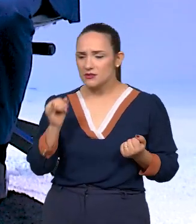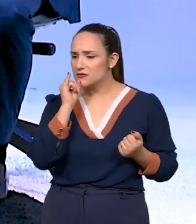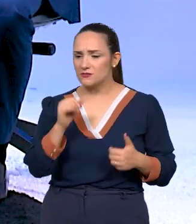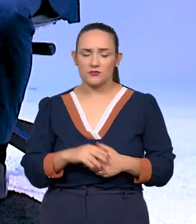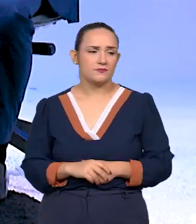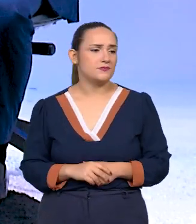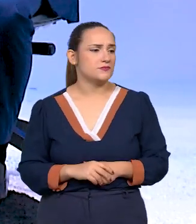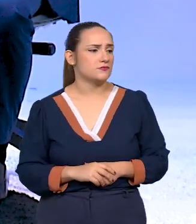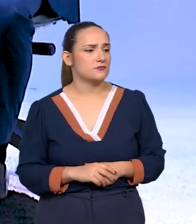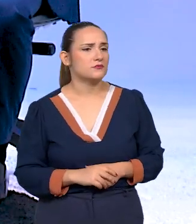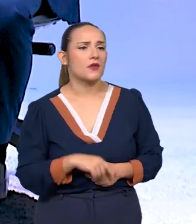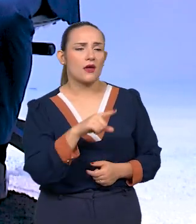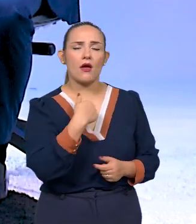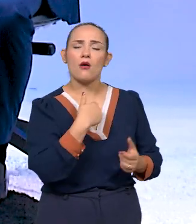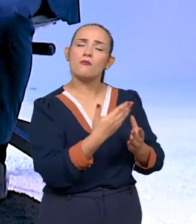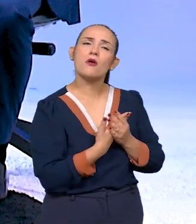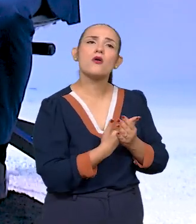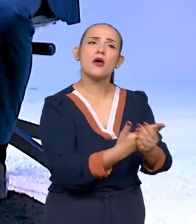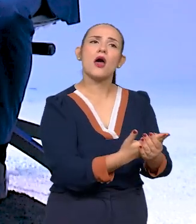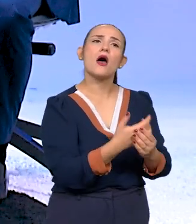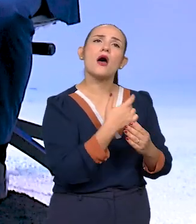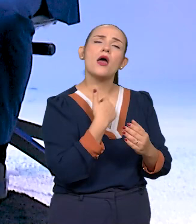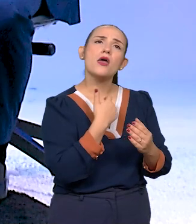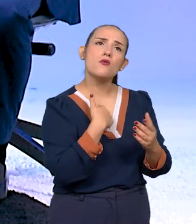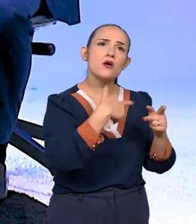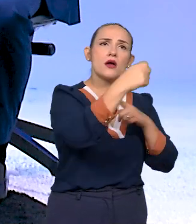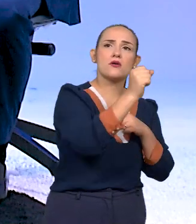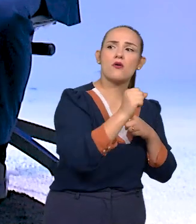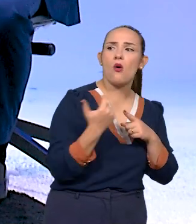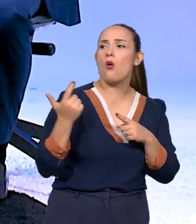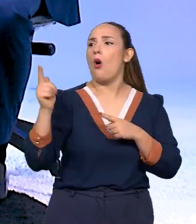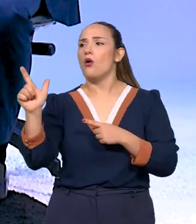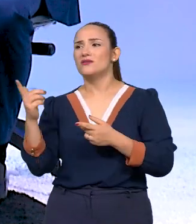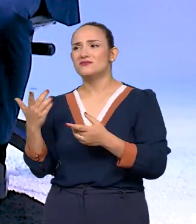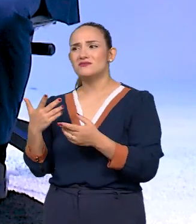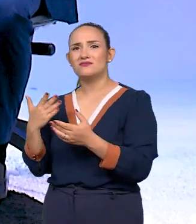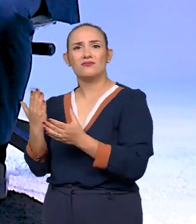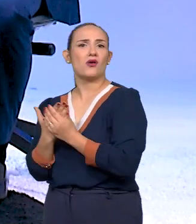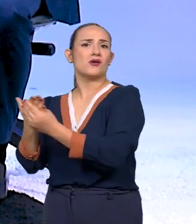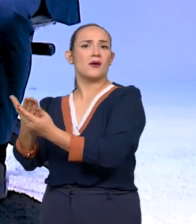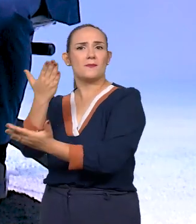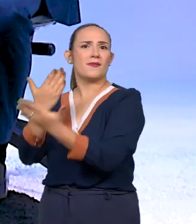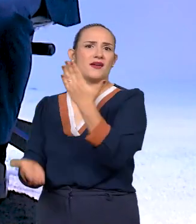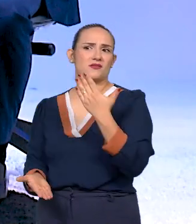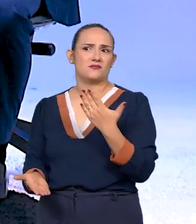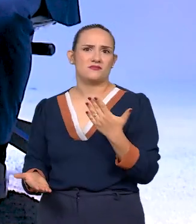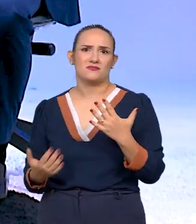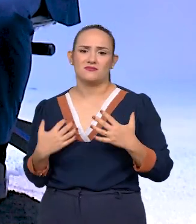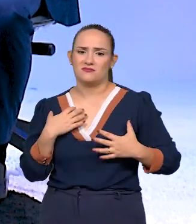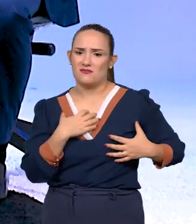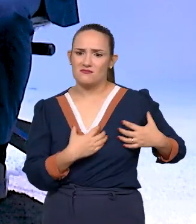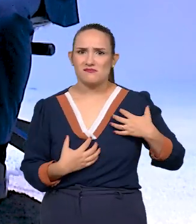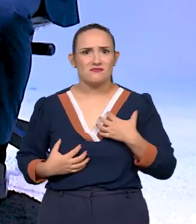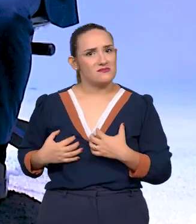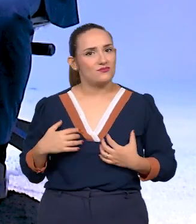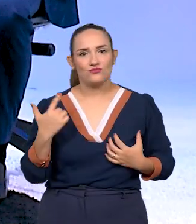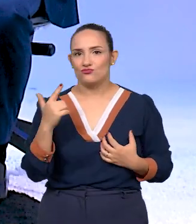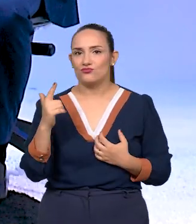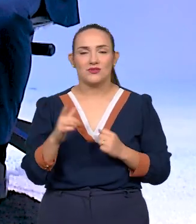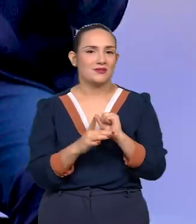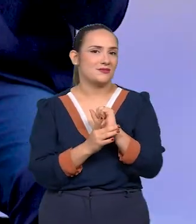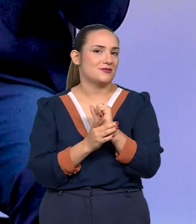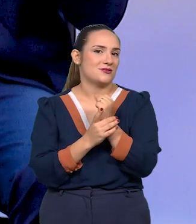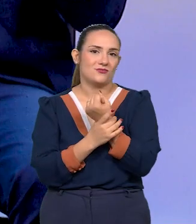ajuiza a ação e perde. O que ocorre nisso no mercado? Eles vão estar em situação de